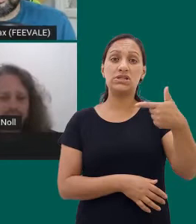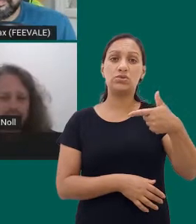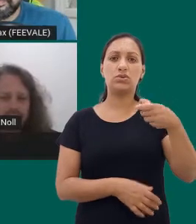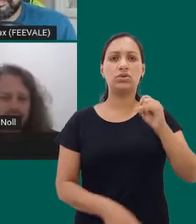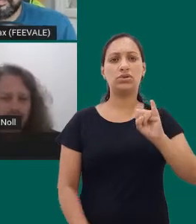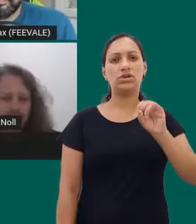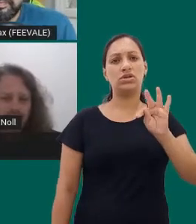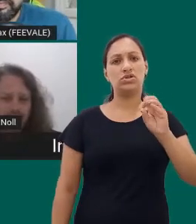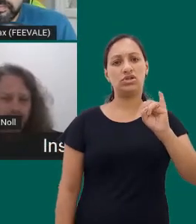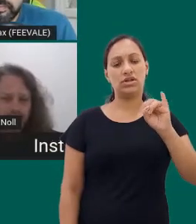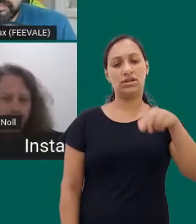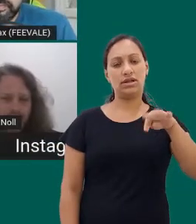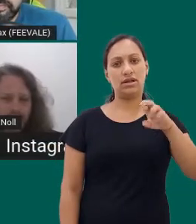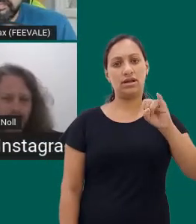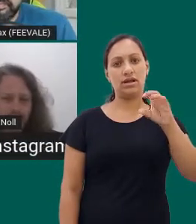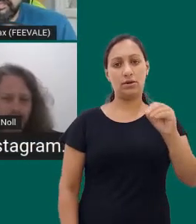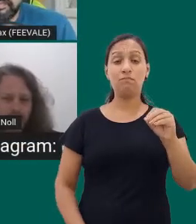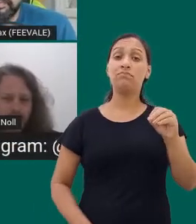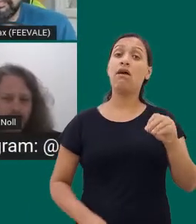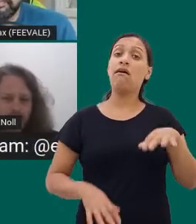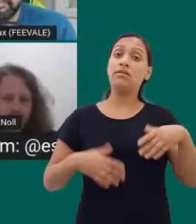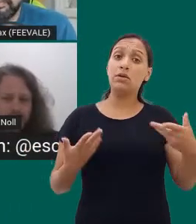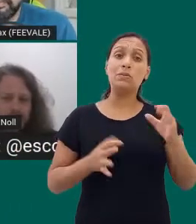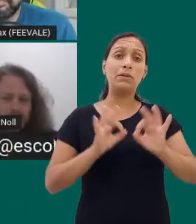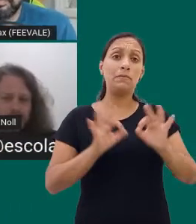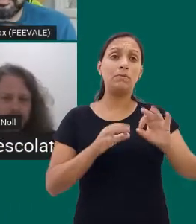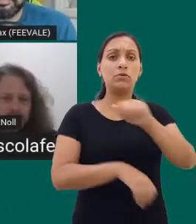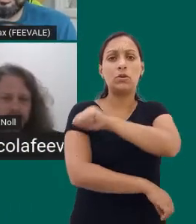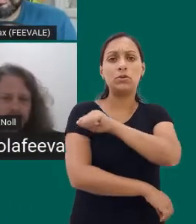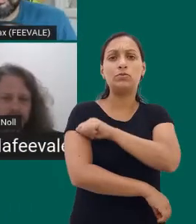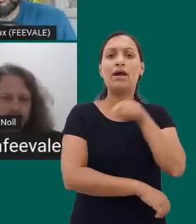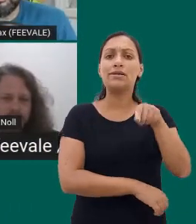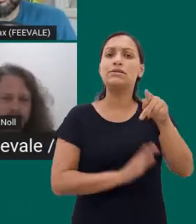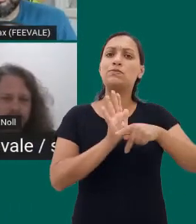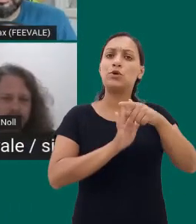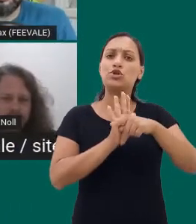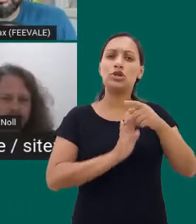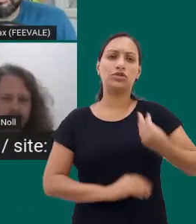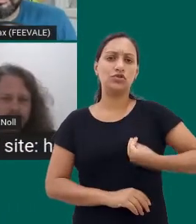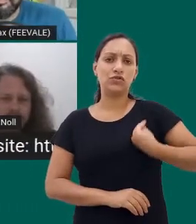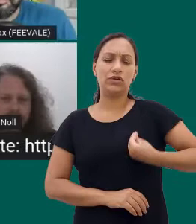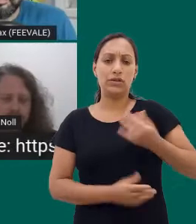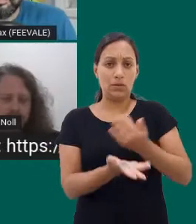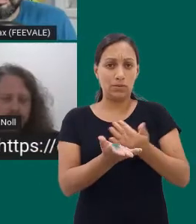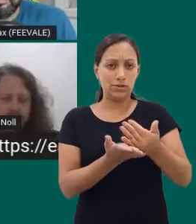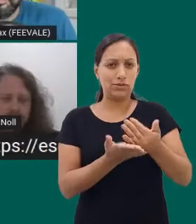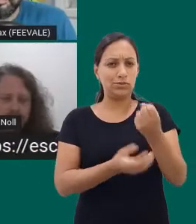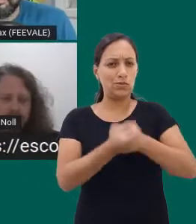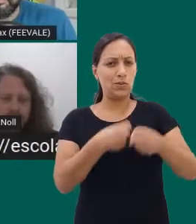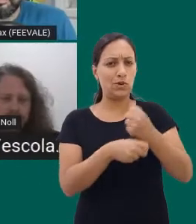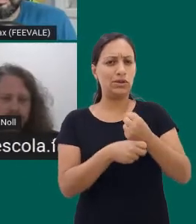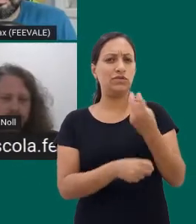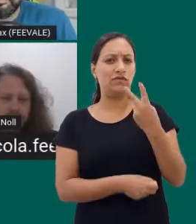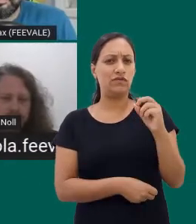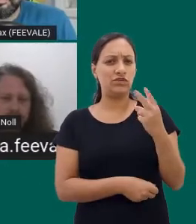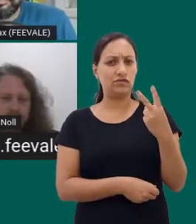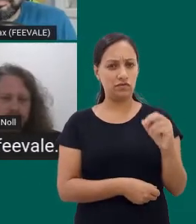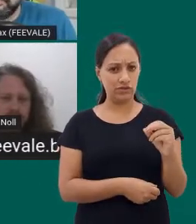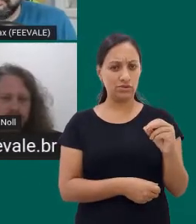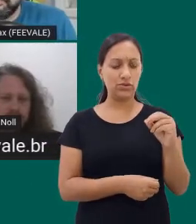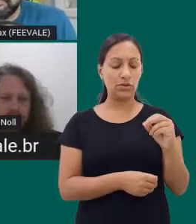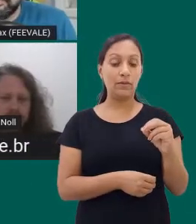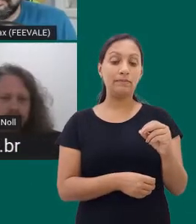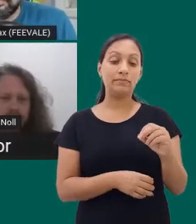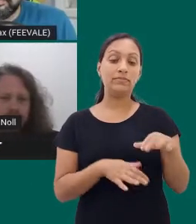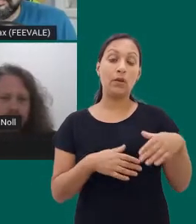gente vai preparando eles, então, de acordo com as necessidades para esses projetos de vida. Nós iniciamos em 2020, com o primeiro ano do ensino